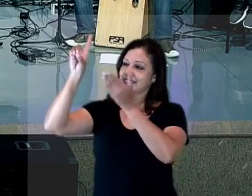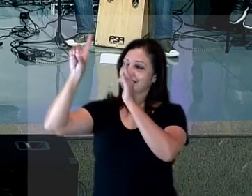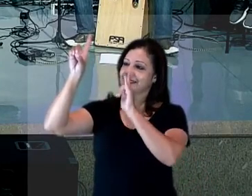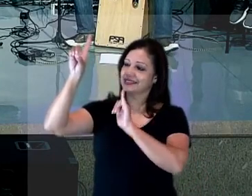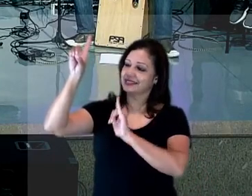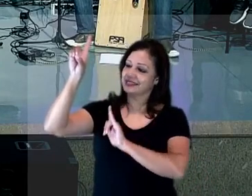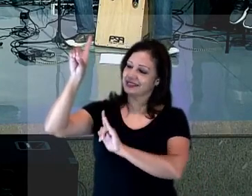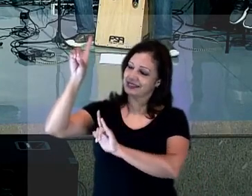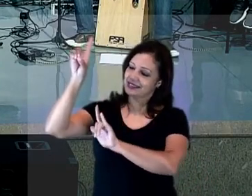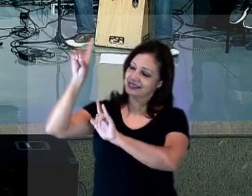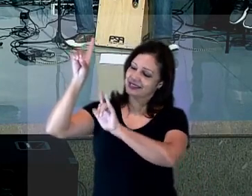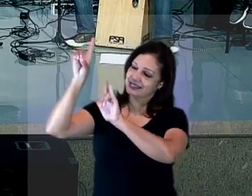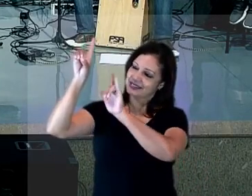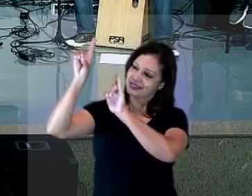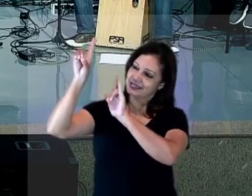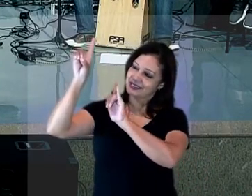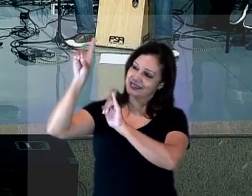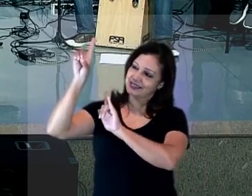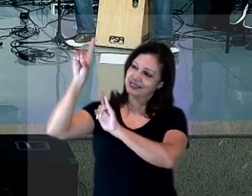Deus,